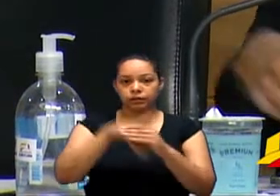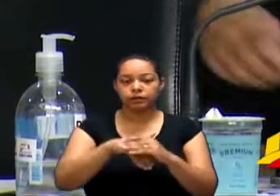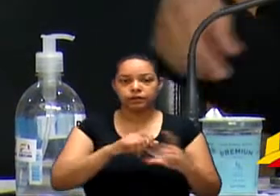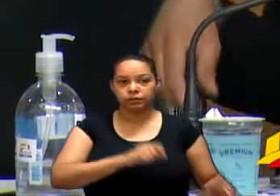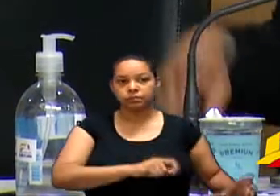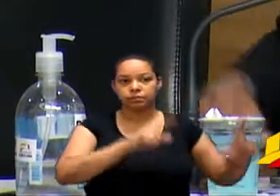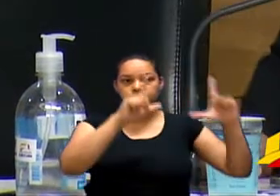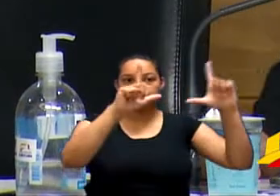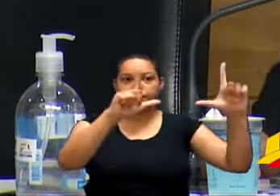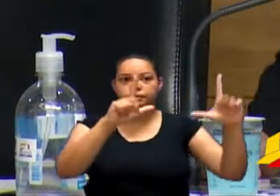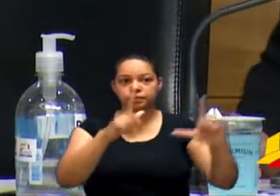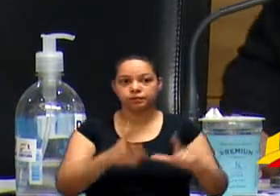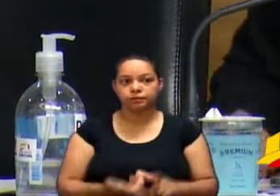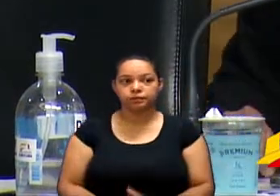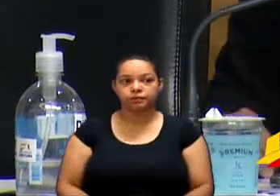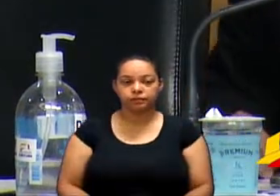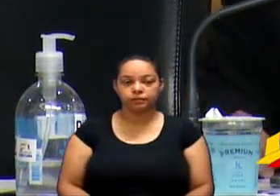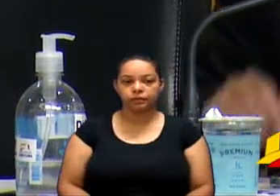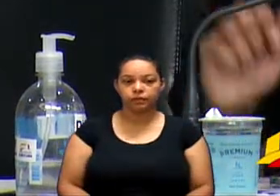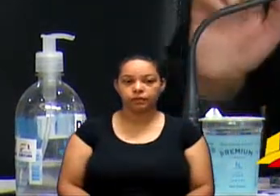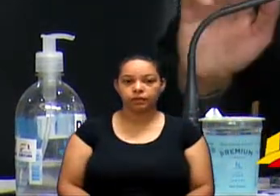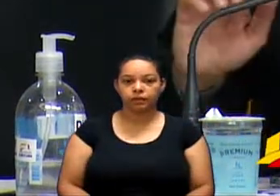de aprovação